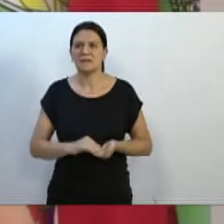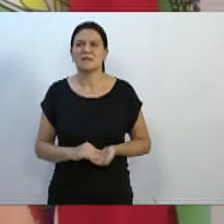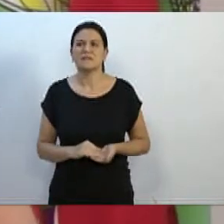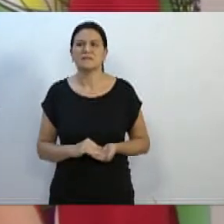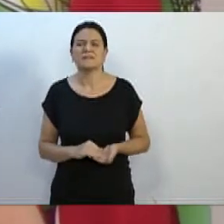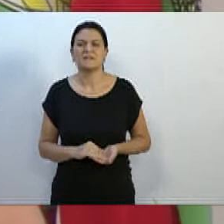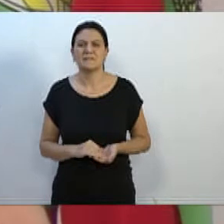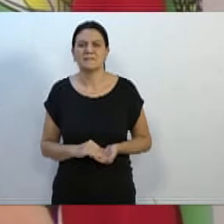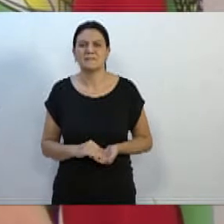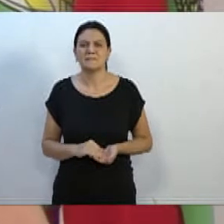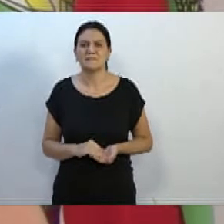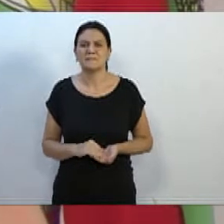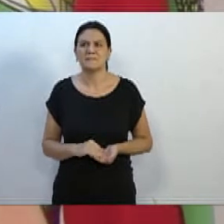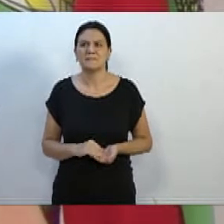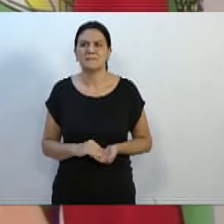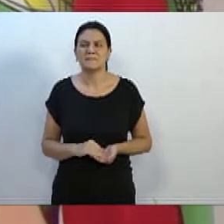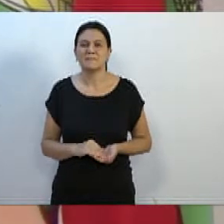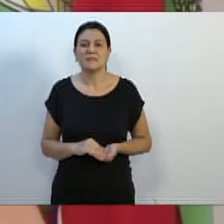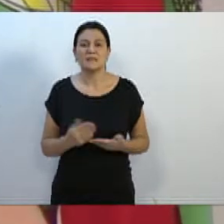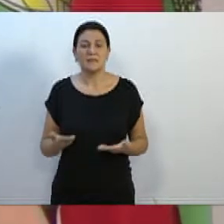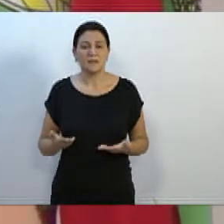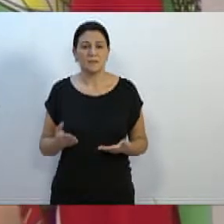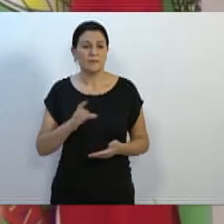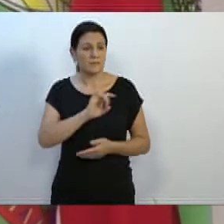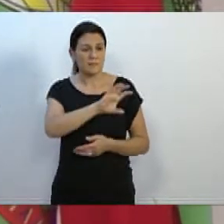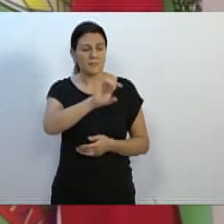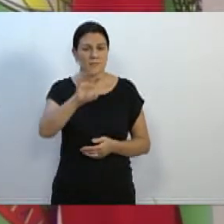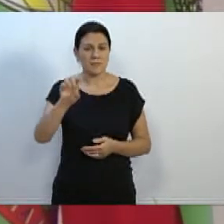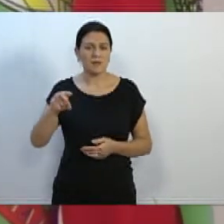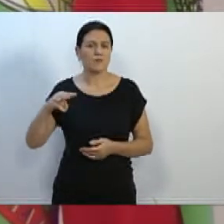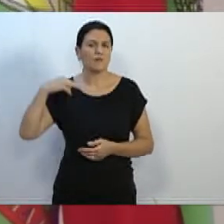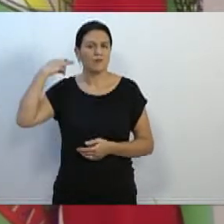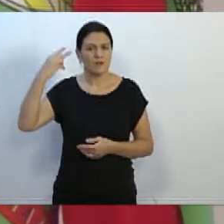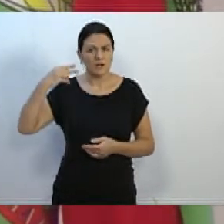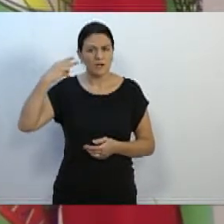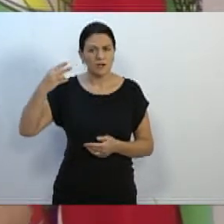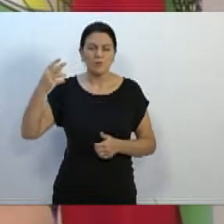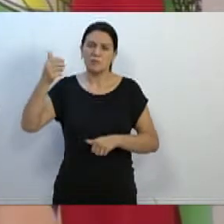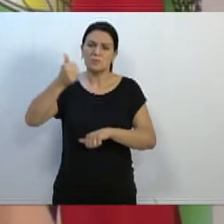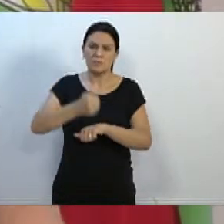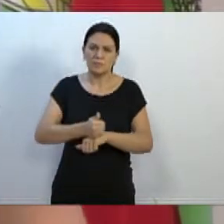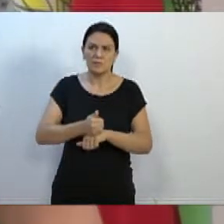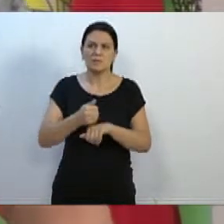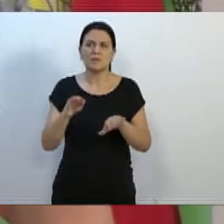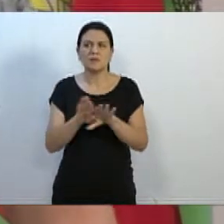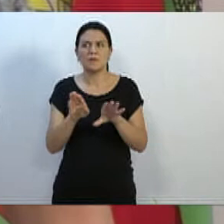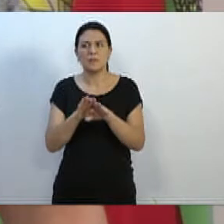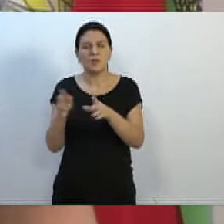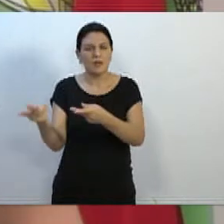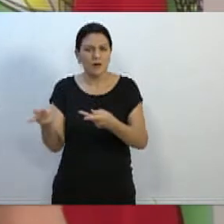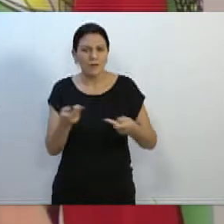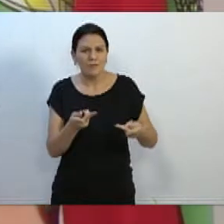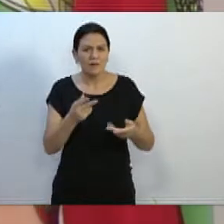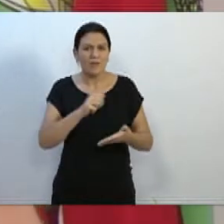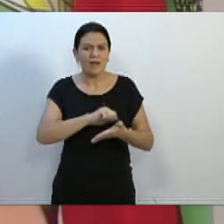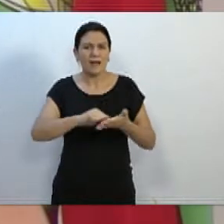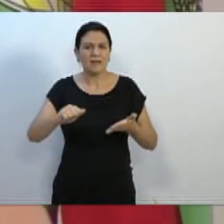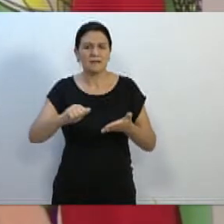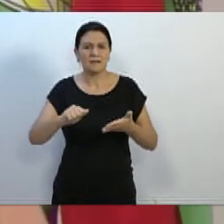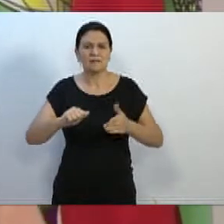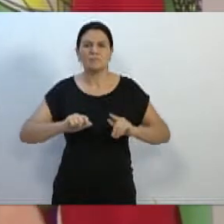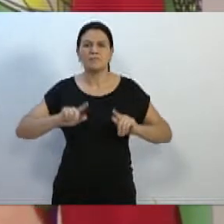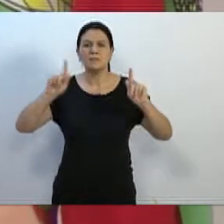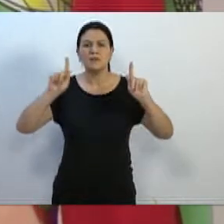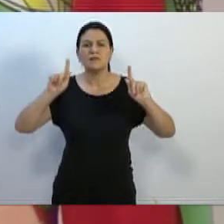breve, primeiramente me dirigindo a cada um dos vereadores suplentes que estão em exercício nesse momento e convidá-los a assinar o manifesto protocolado